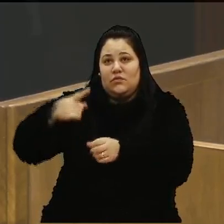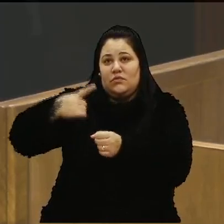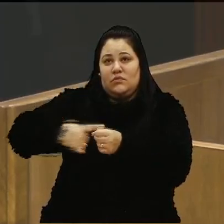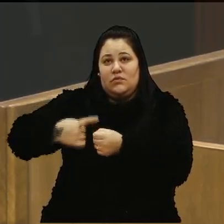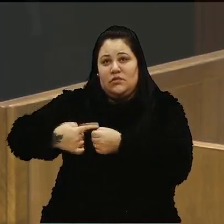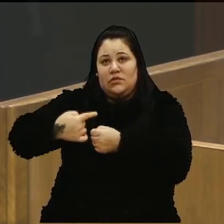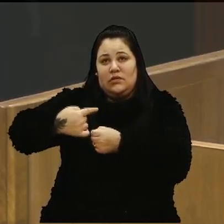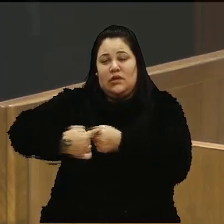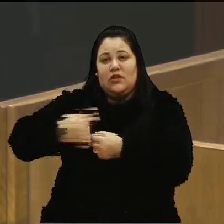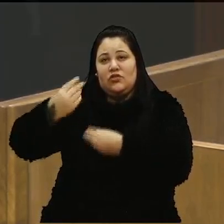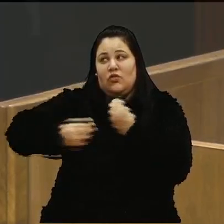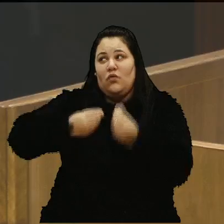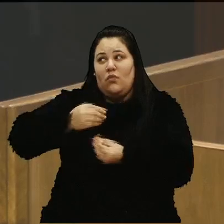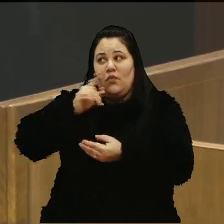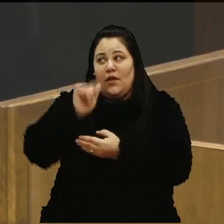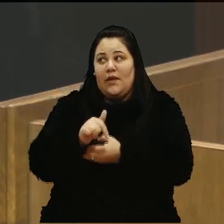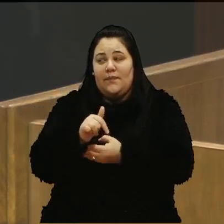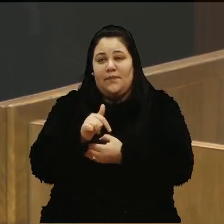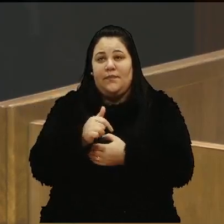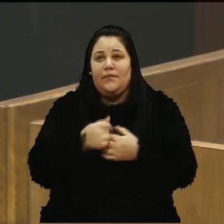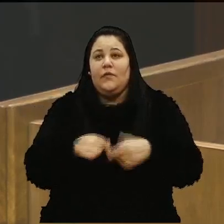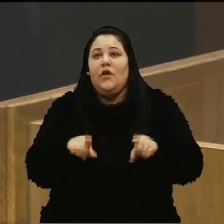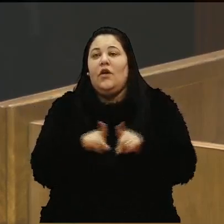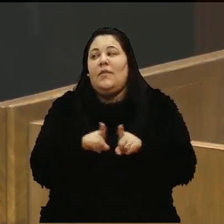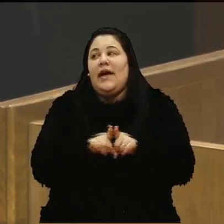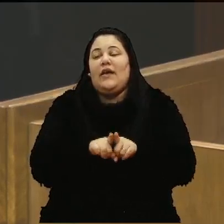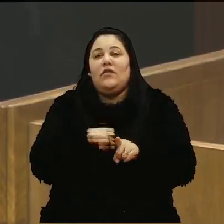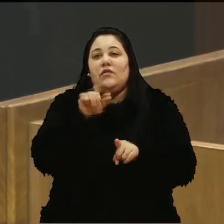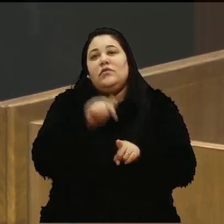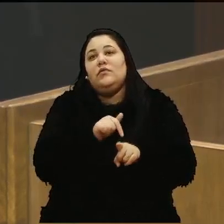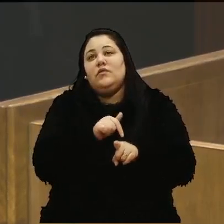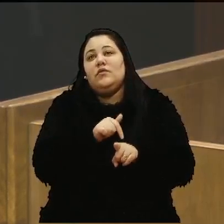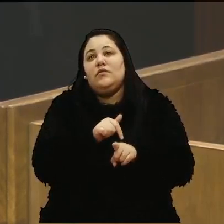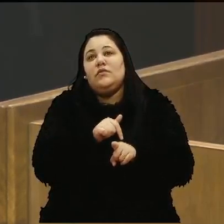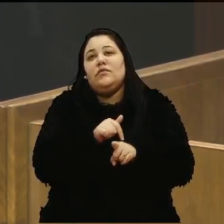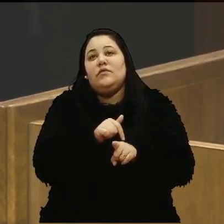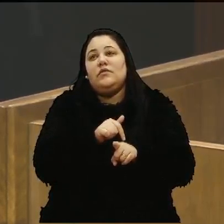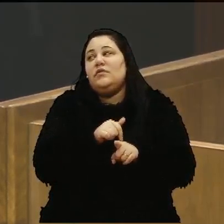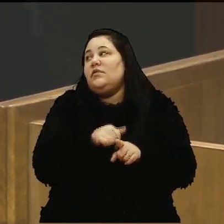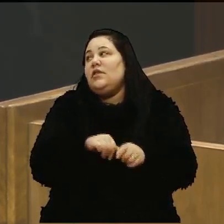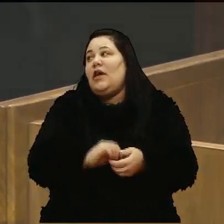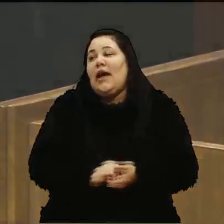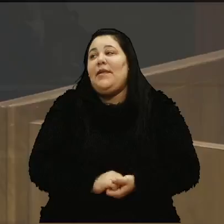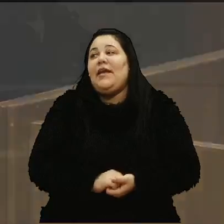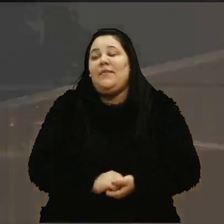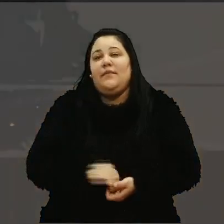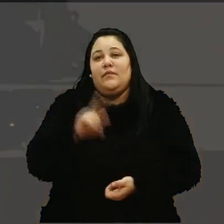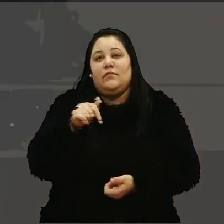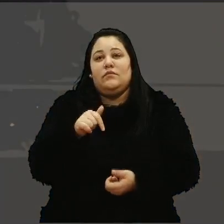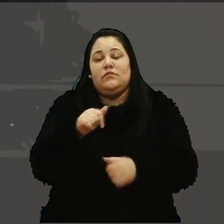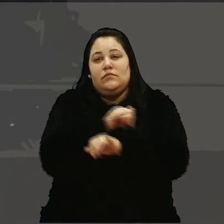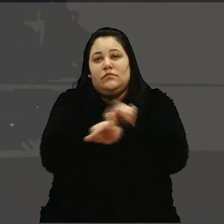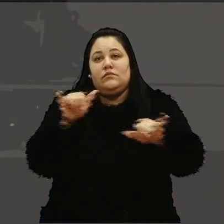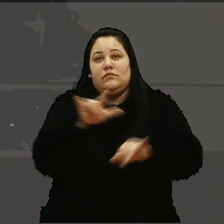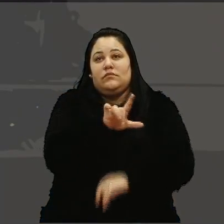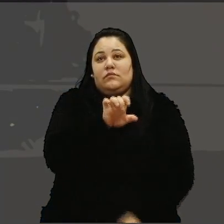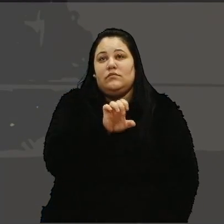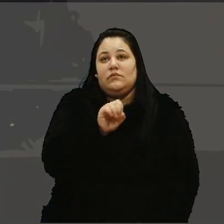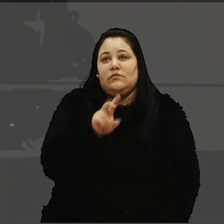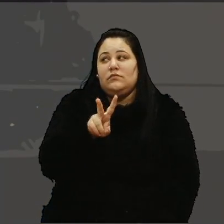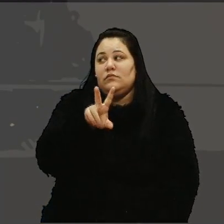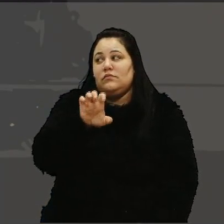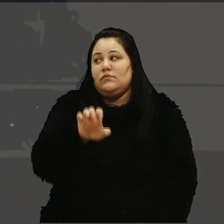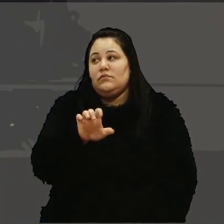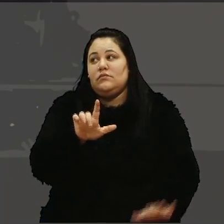está funcionando, e a questão aqui de Caxias do Sul, né? Que foi manchete aí do Leo V na semana passada, que a